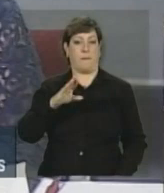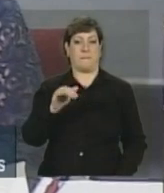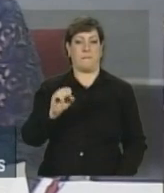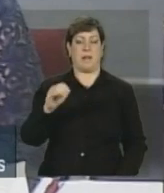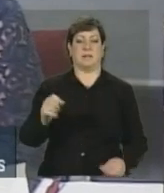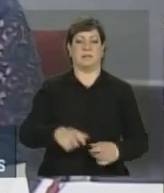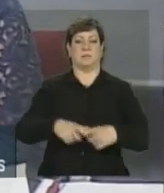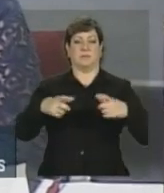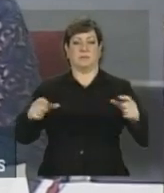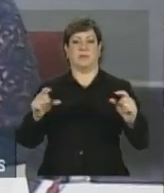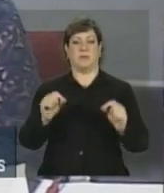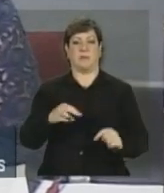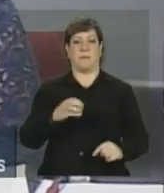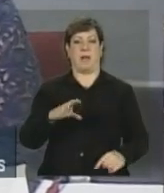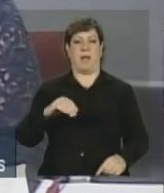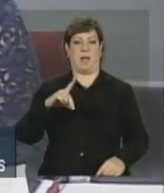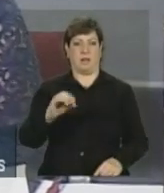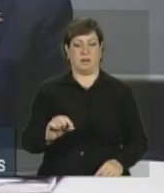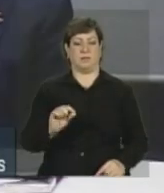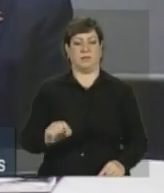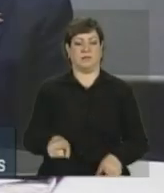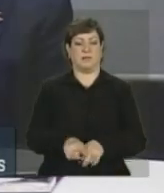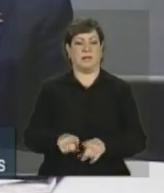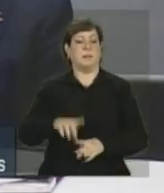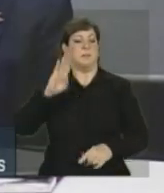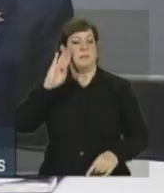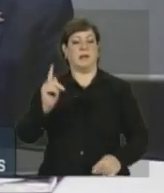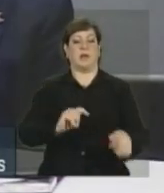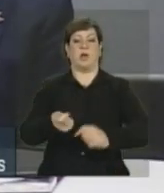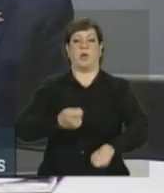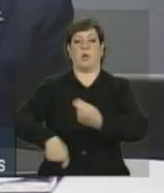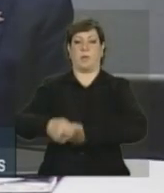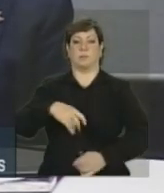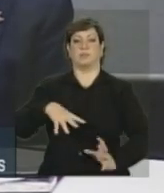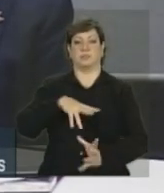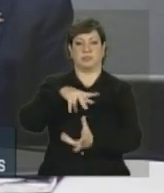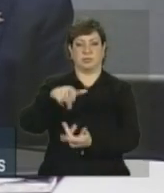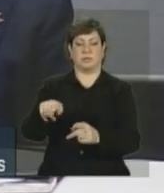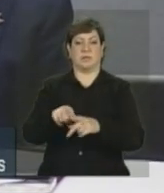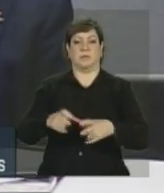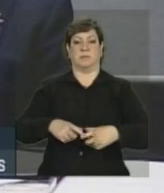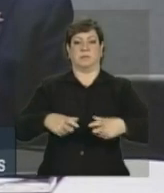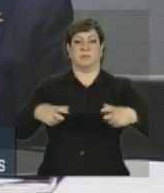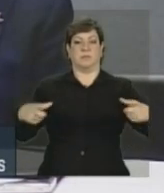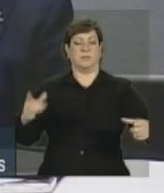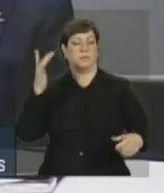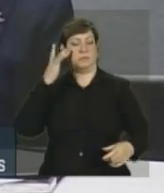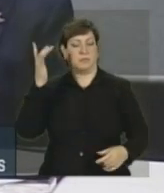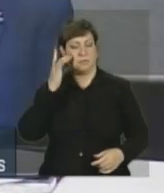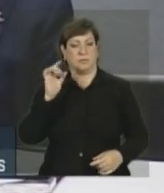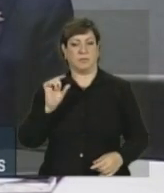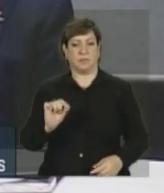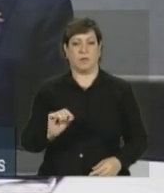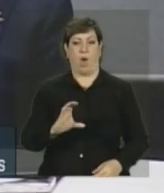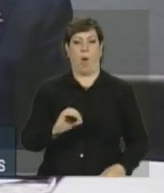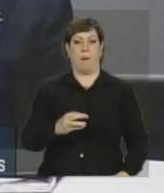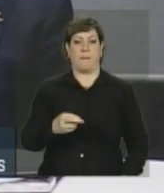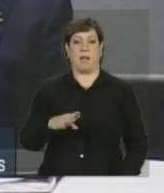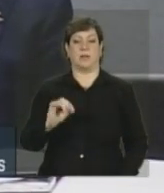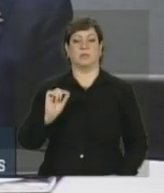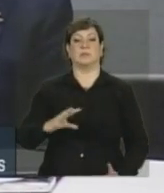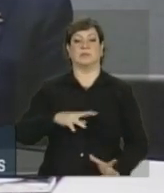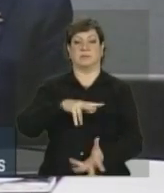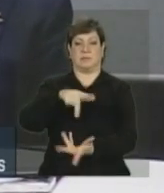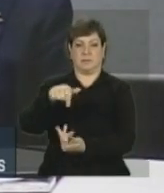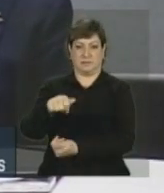expansão do mercado das principais economias mundiais e no crescimento equilibrado do comércio